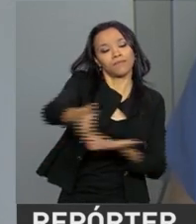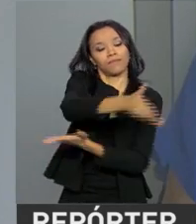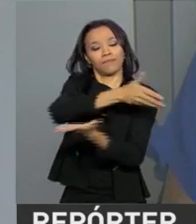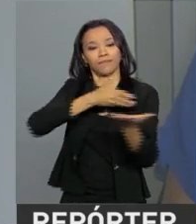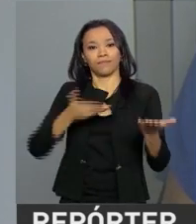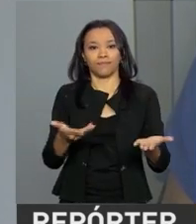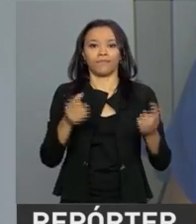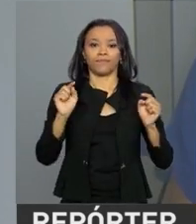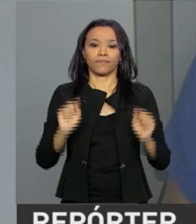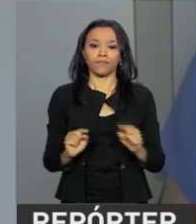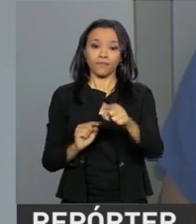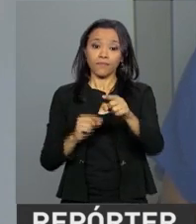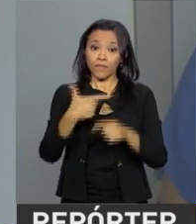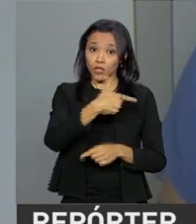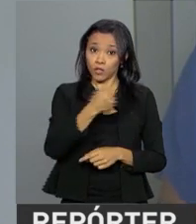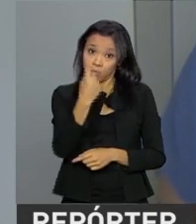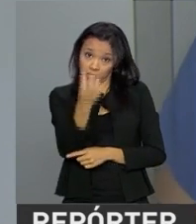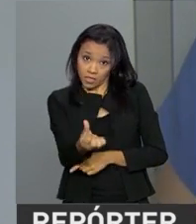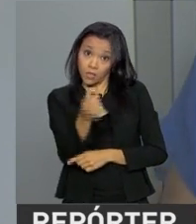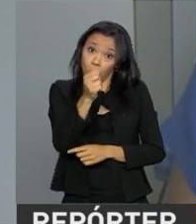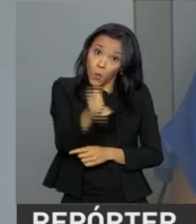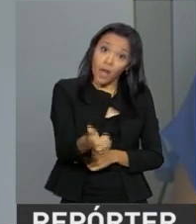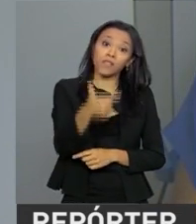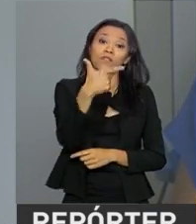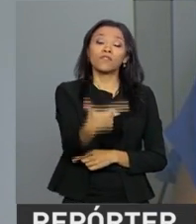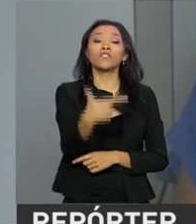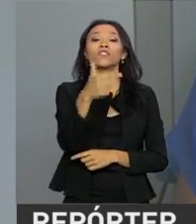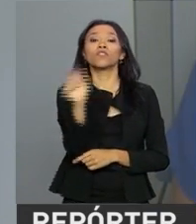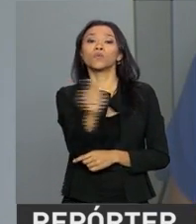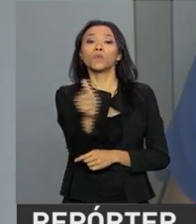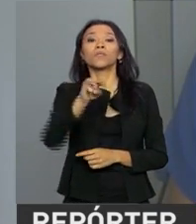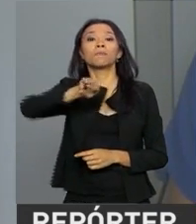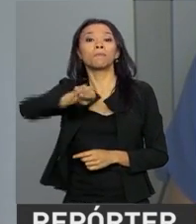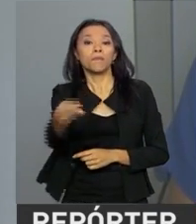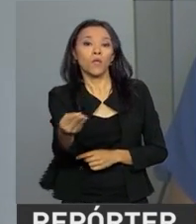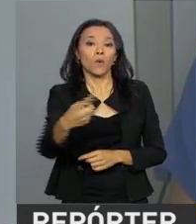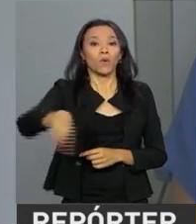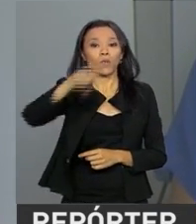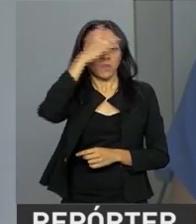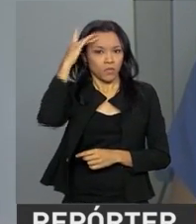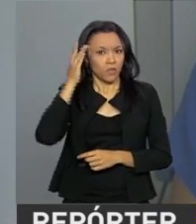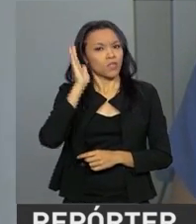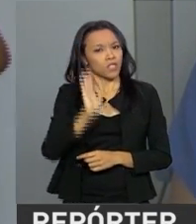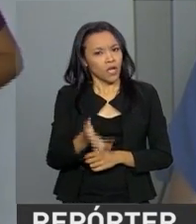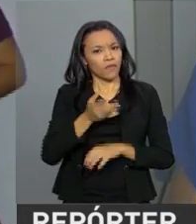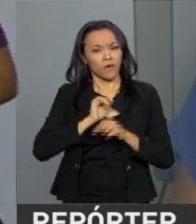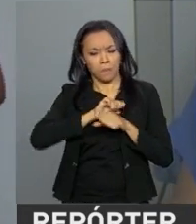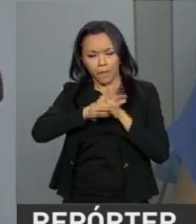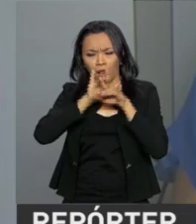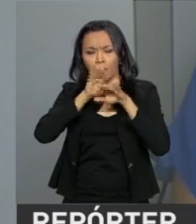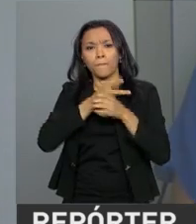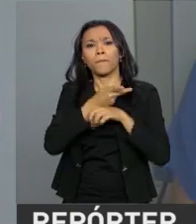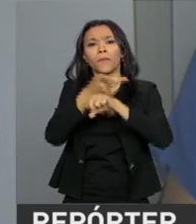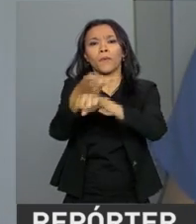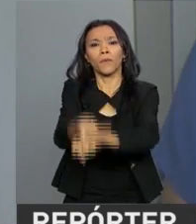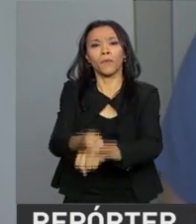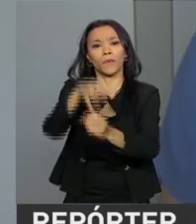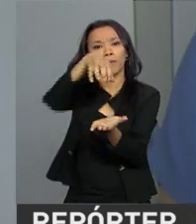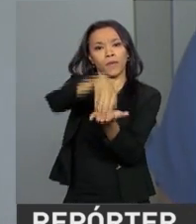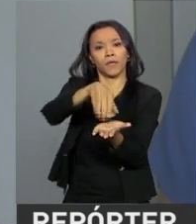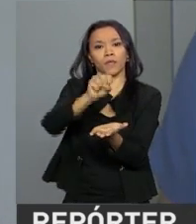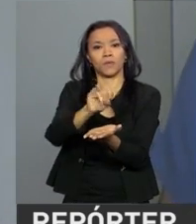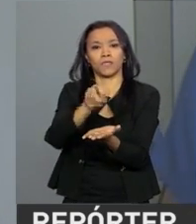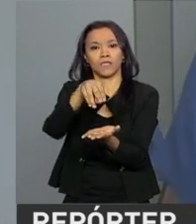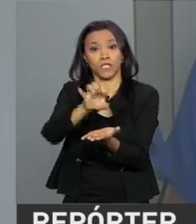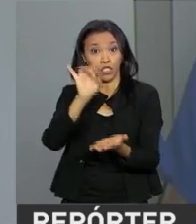Em 2016, quase 22 milhões de pessoas foram atendidas pelas agências do SINE em todo o país. Só